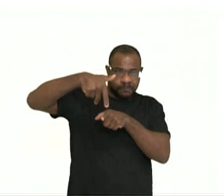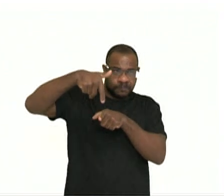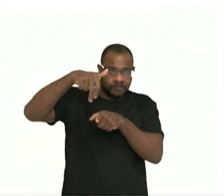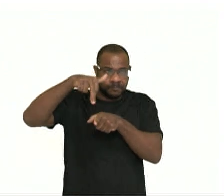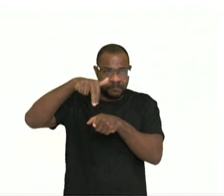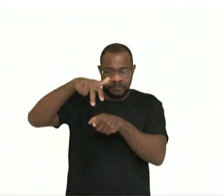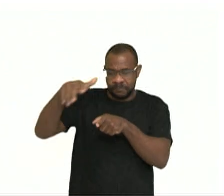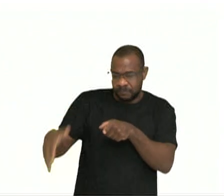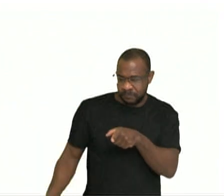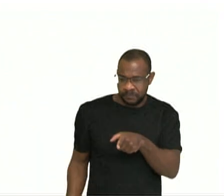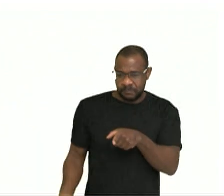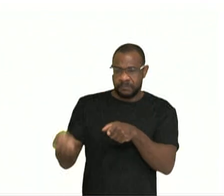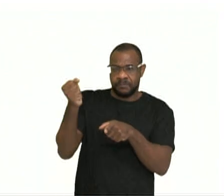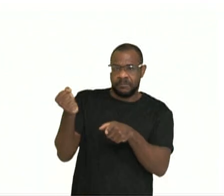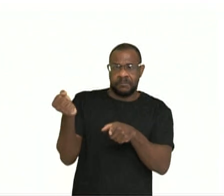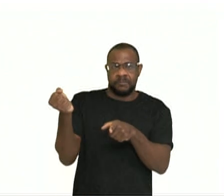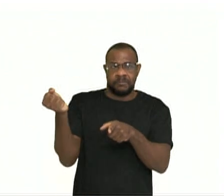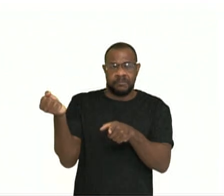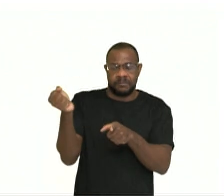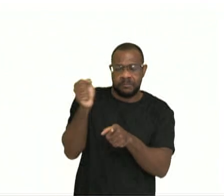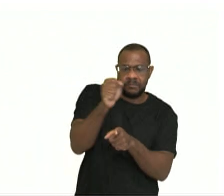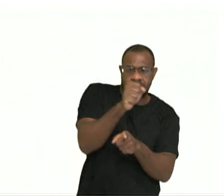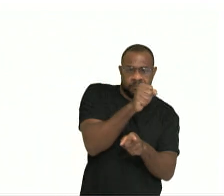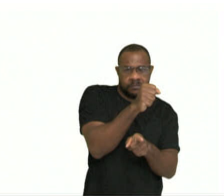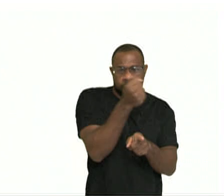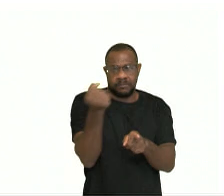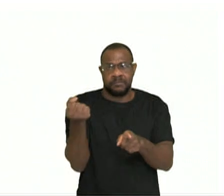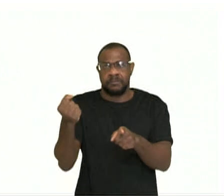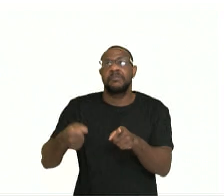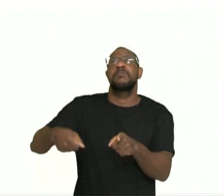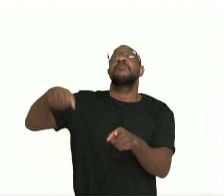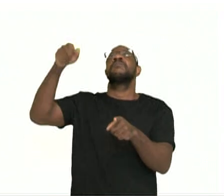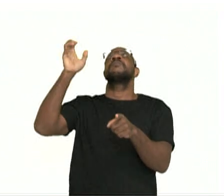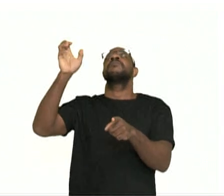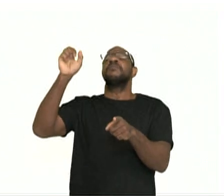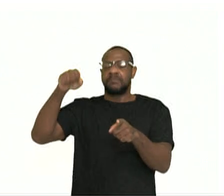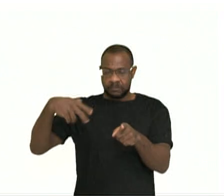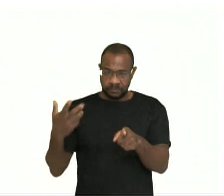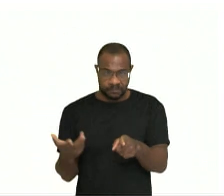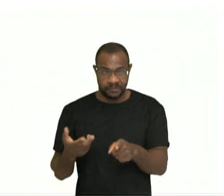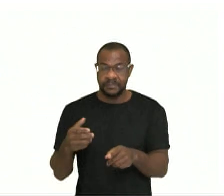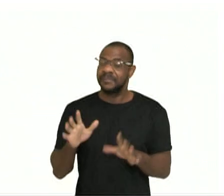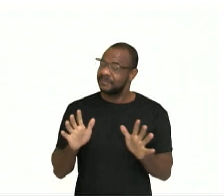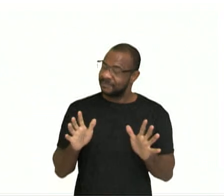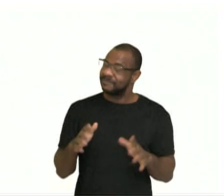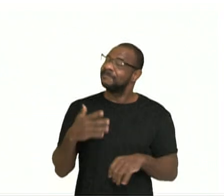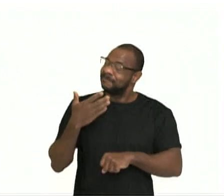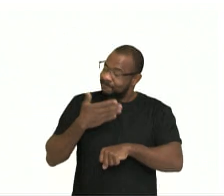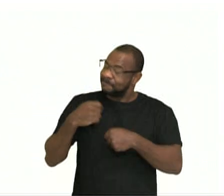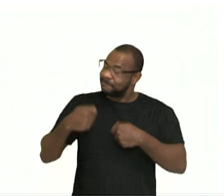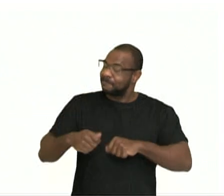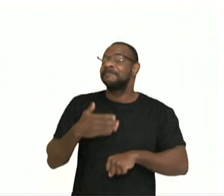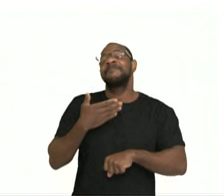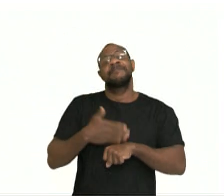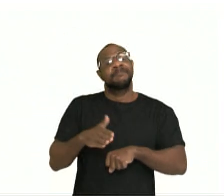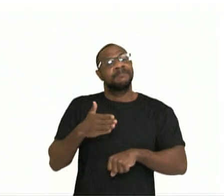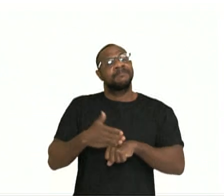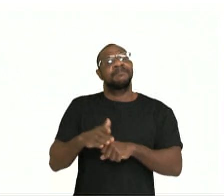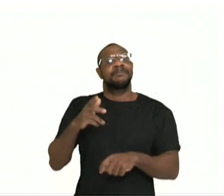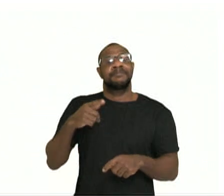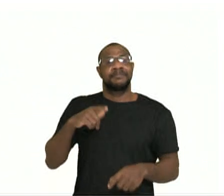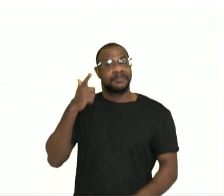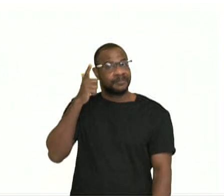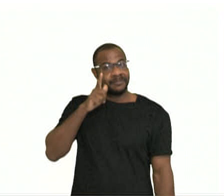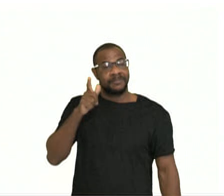para segurar. Pensa o controle corporal desses artistas, o quanto eles têm que treinar para conseguir